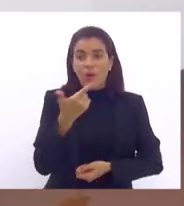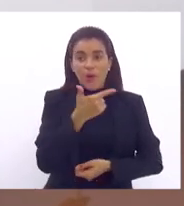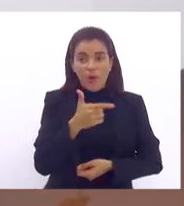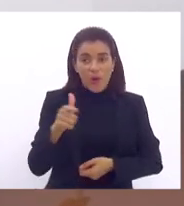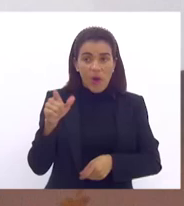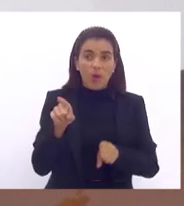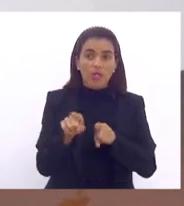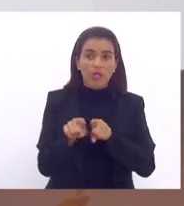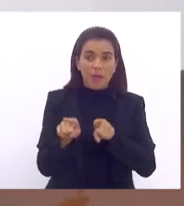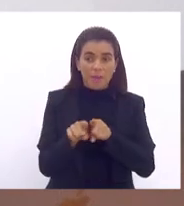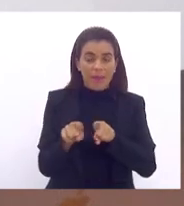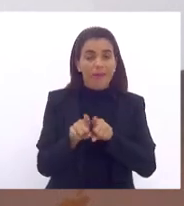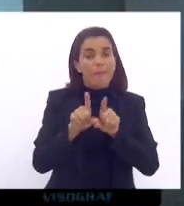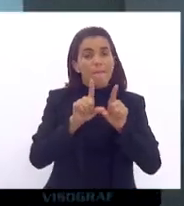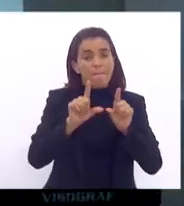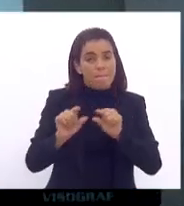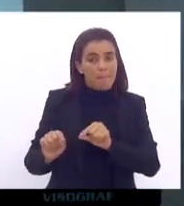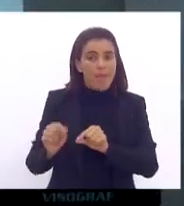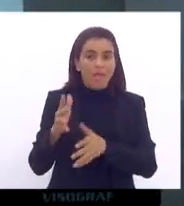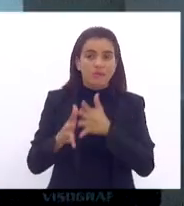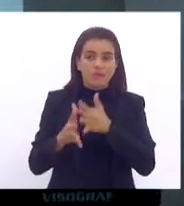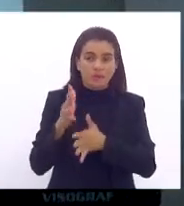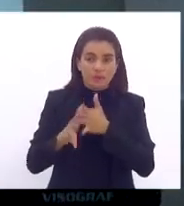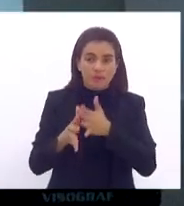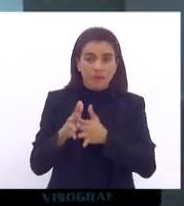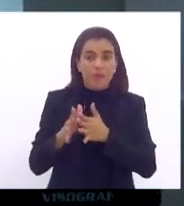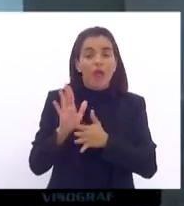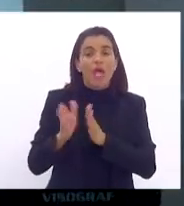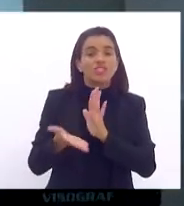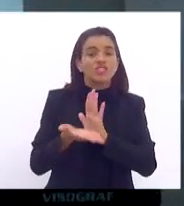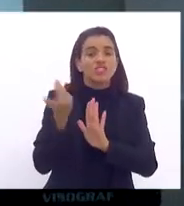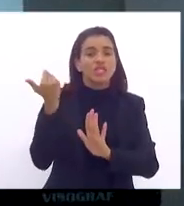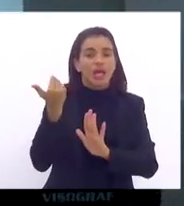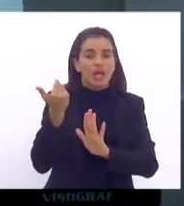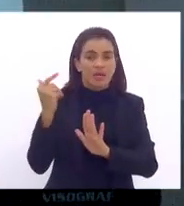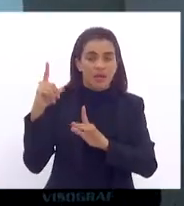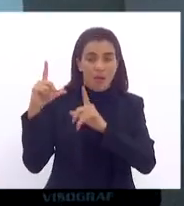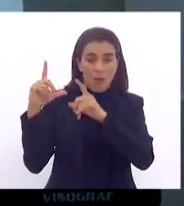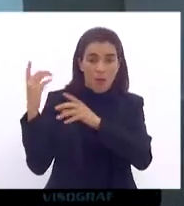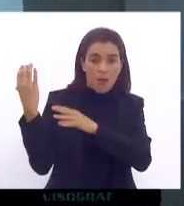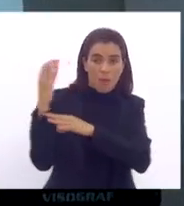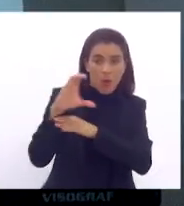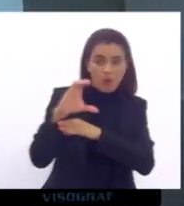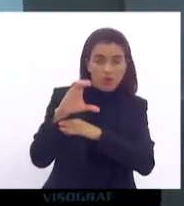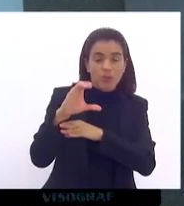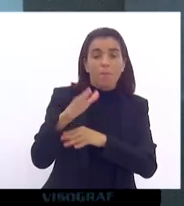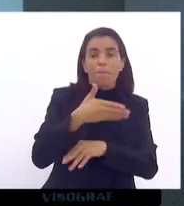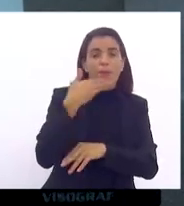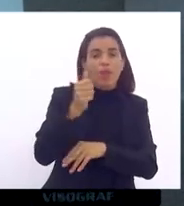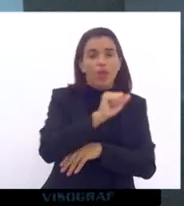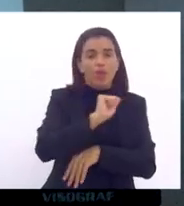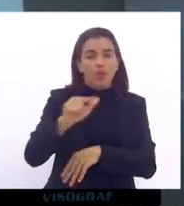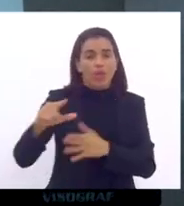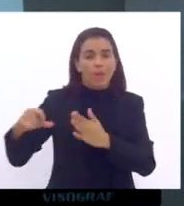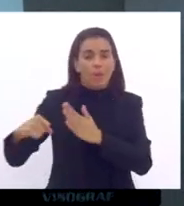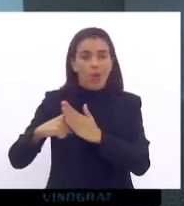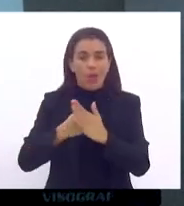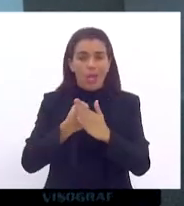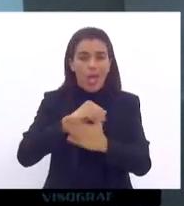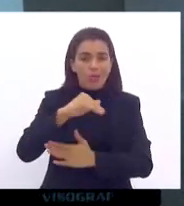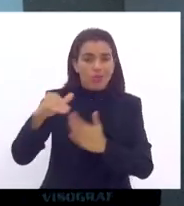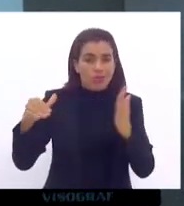drástica seria a remoção da própria postagem em si em vez de bloquear totalmente o perfil do